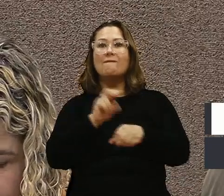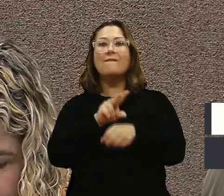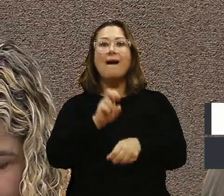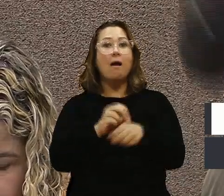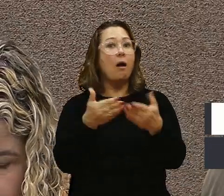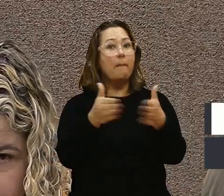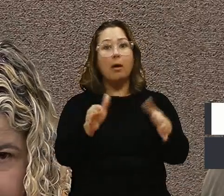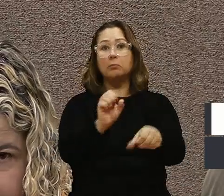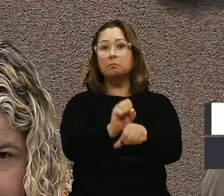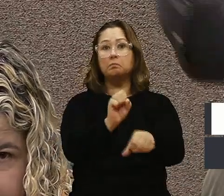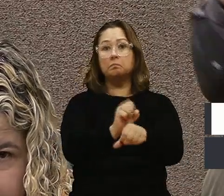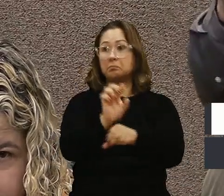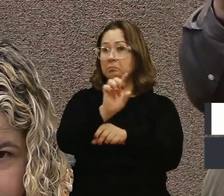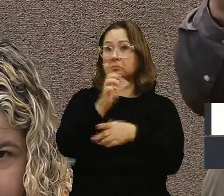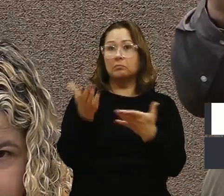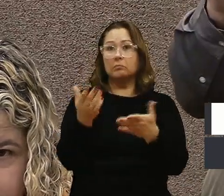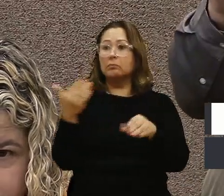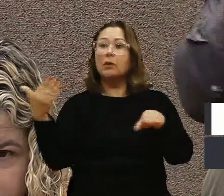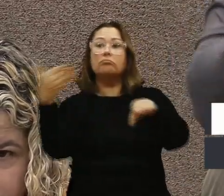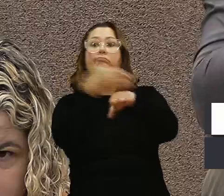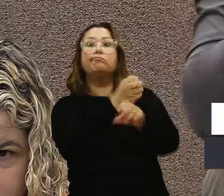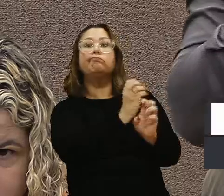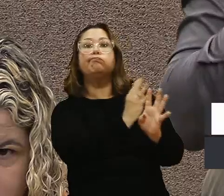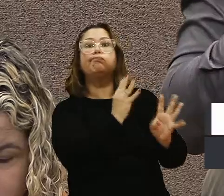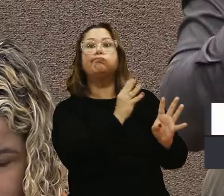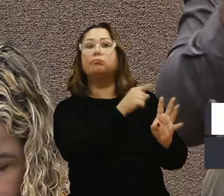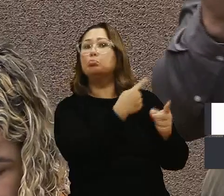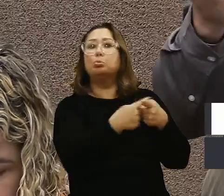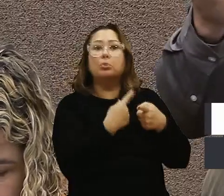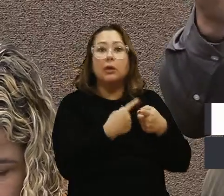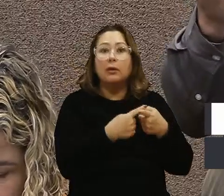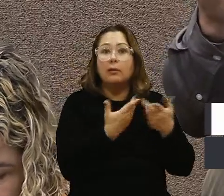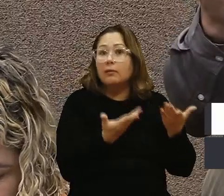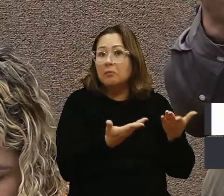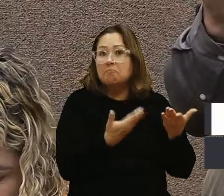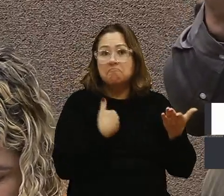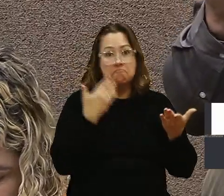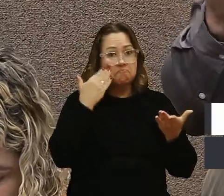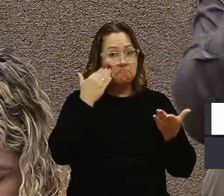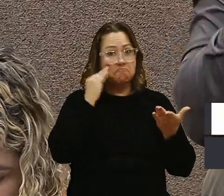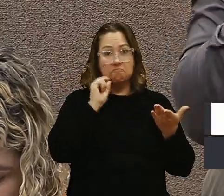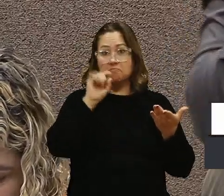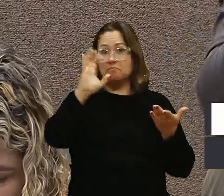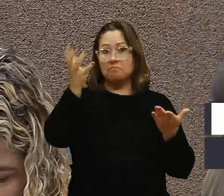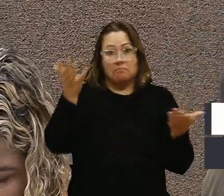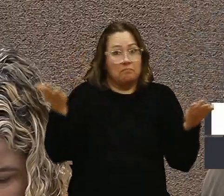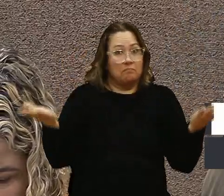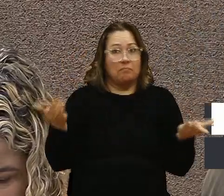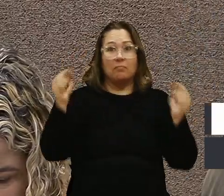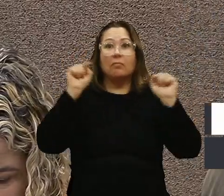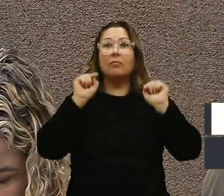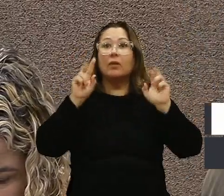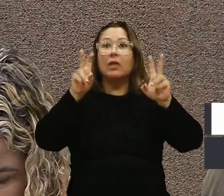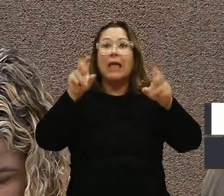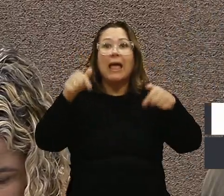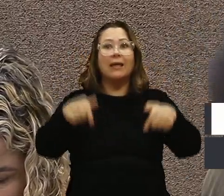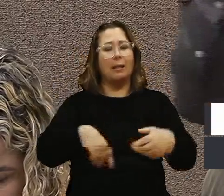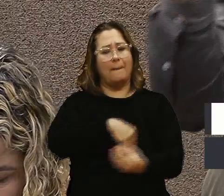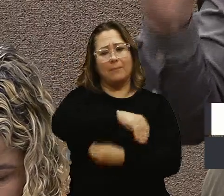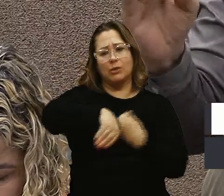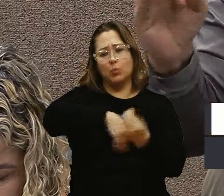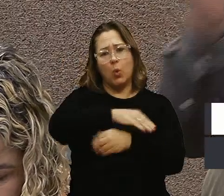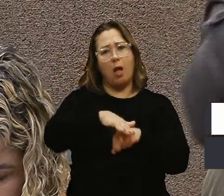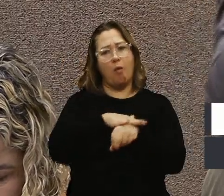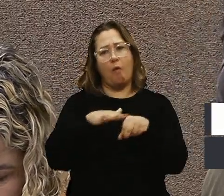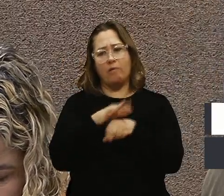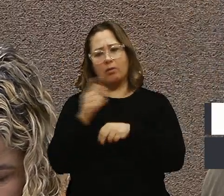né? Lá ninguém vai, por quê? Eu não estou entendendo o que está acontecendo. Então a questão aqui, não vamos misturar uma conversa